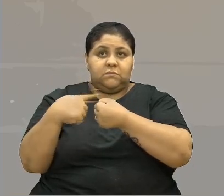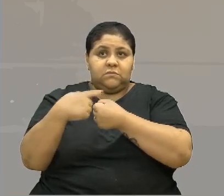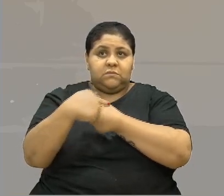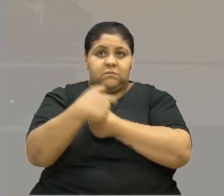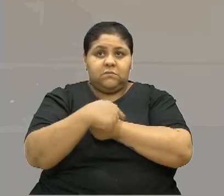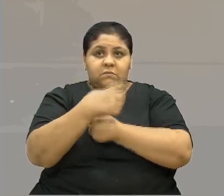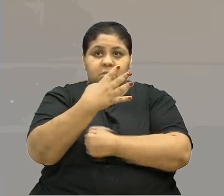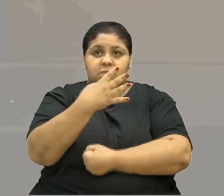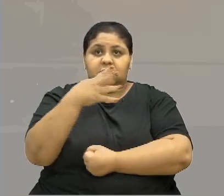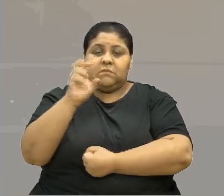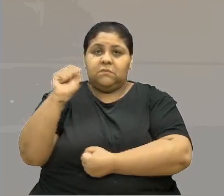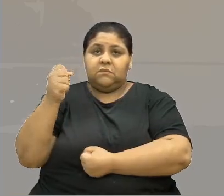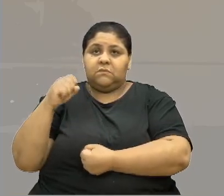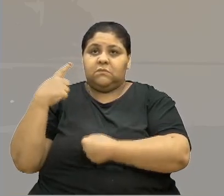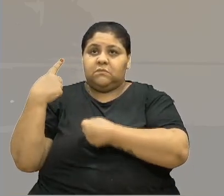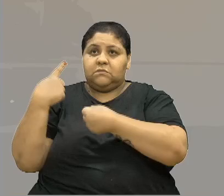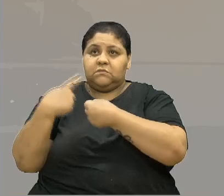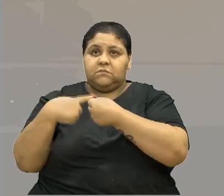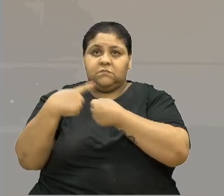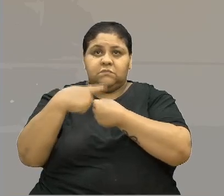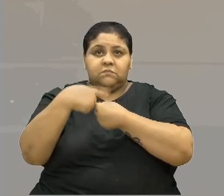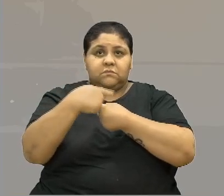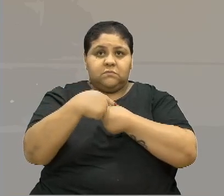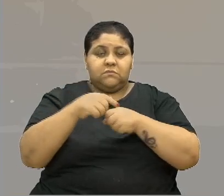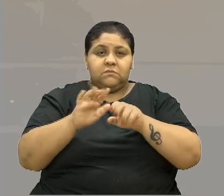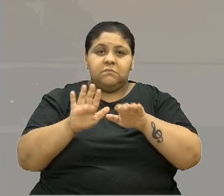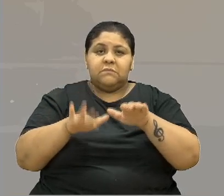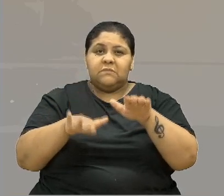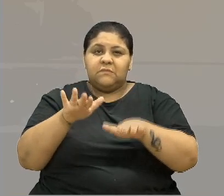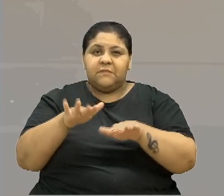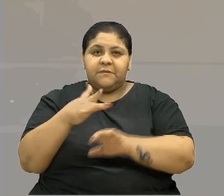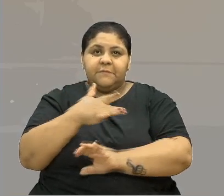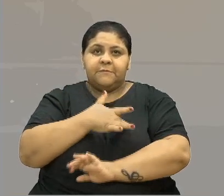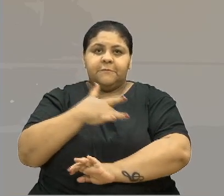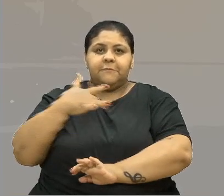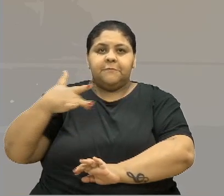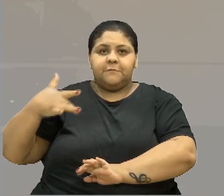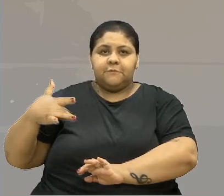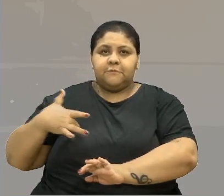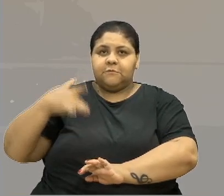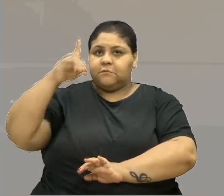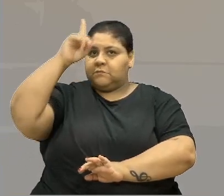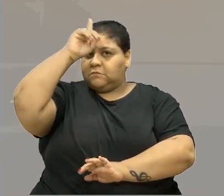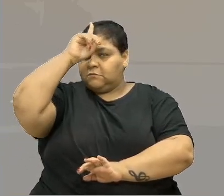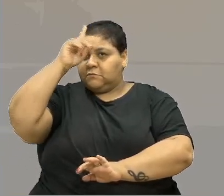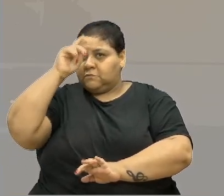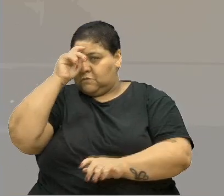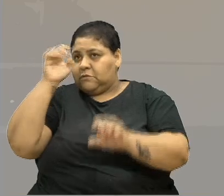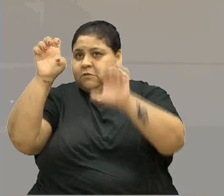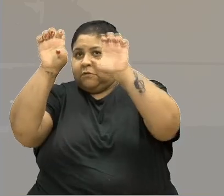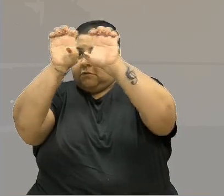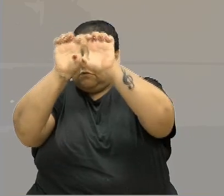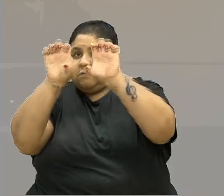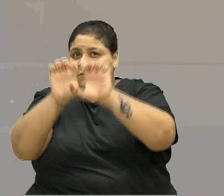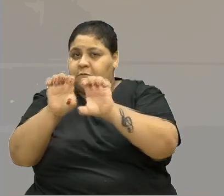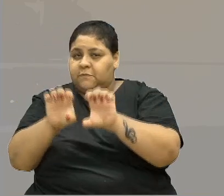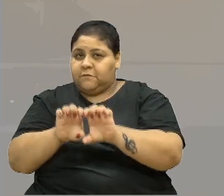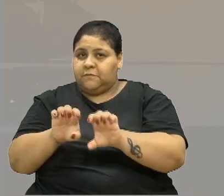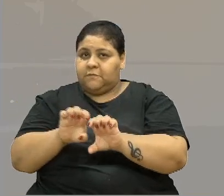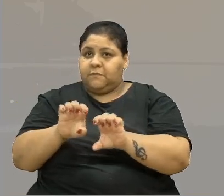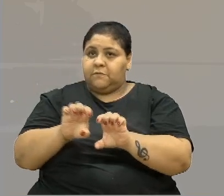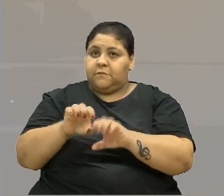os 48 municípios que dependem da saúde, dos hospitais, da estrutura de média e